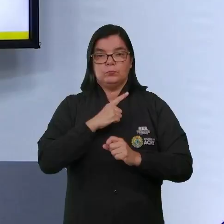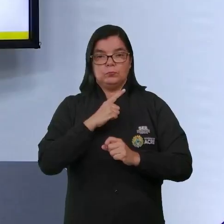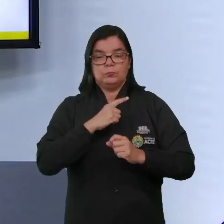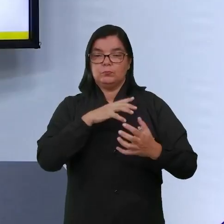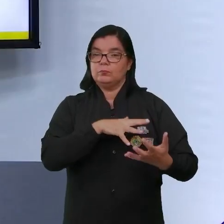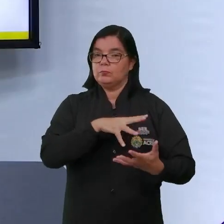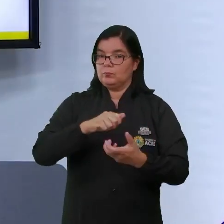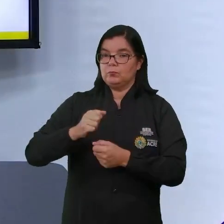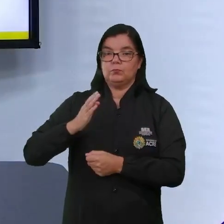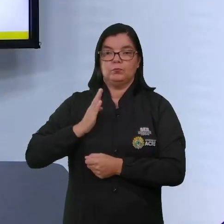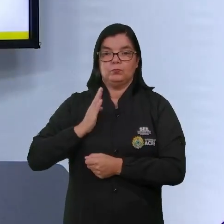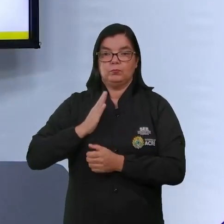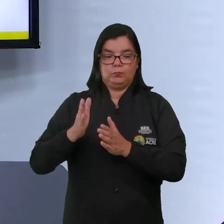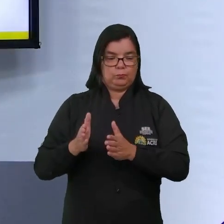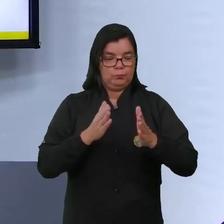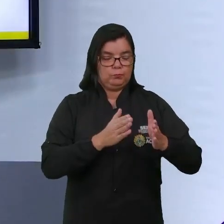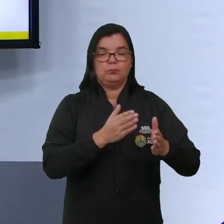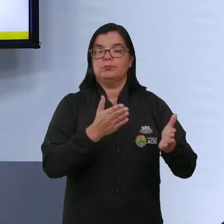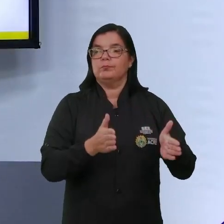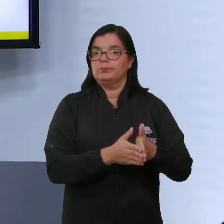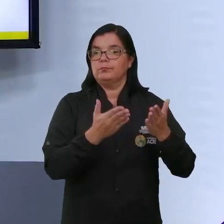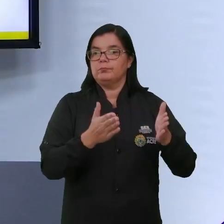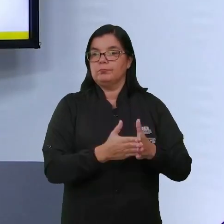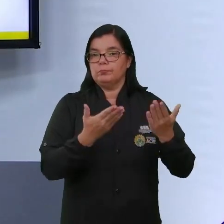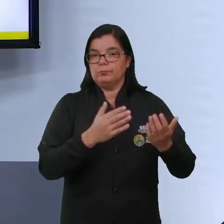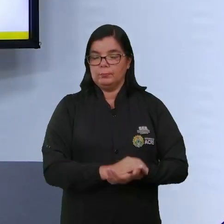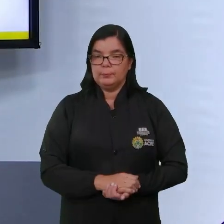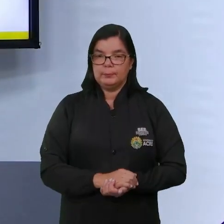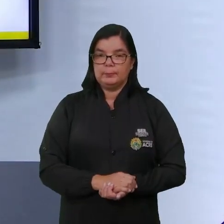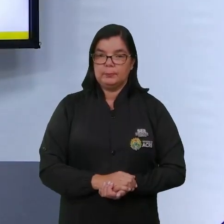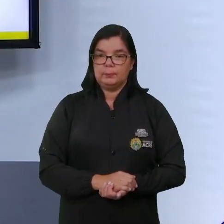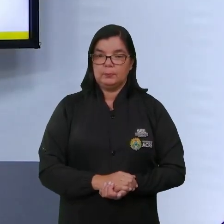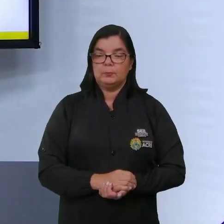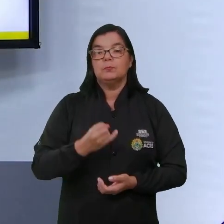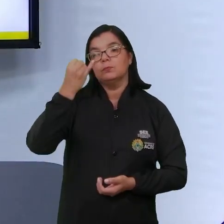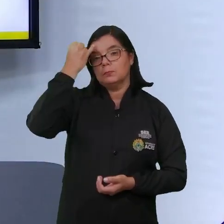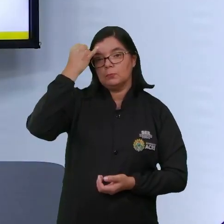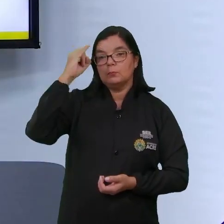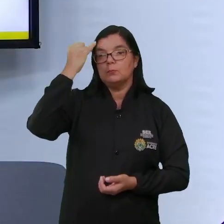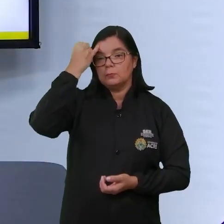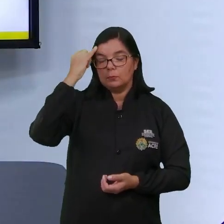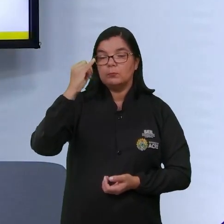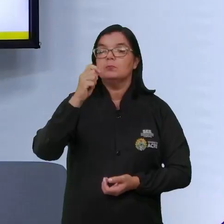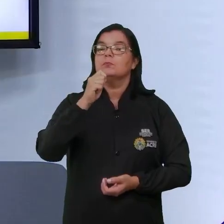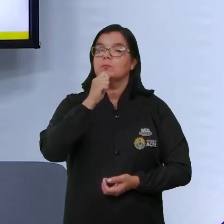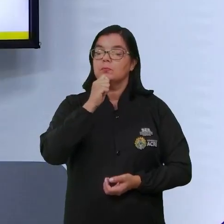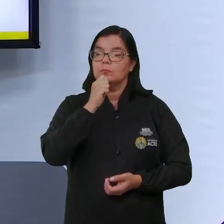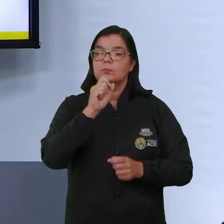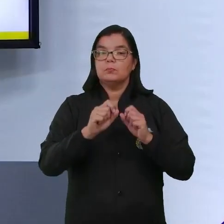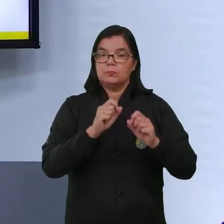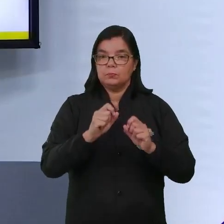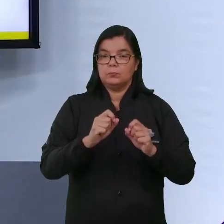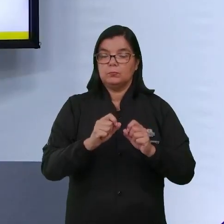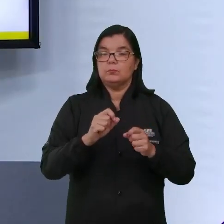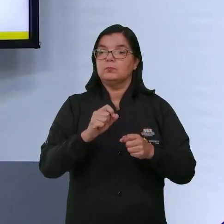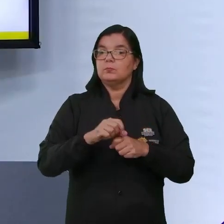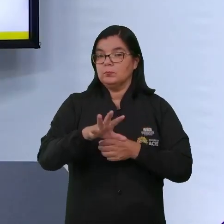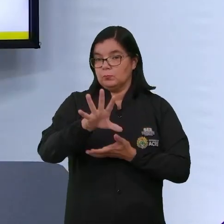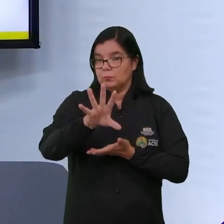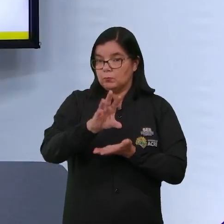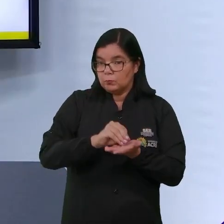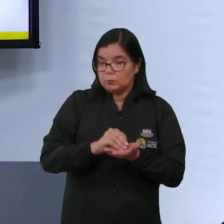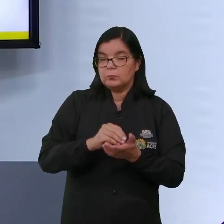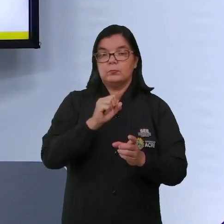o muito rico e o muito pobre. Que as ideologias, elas são reproduzidas